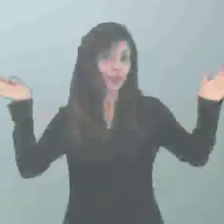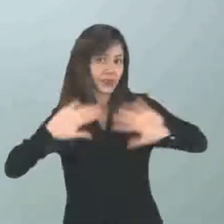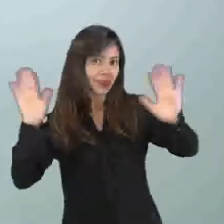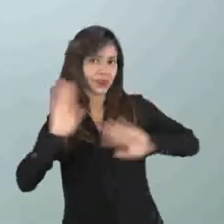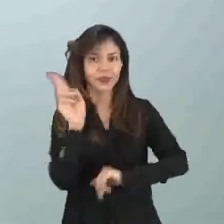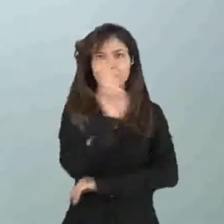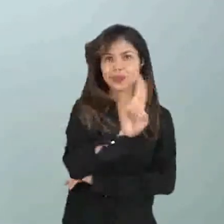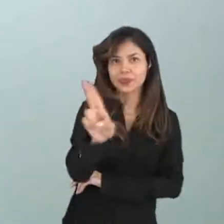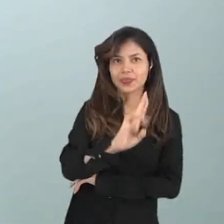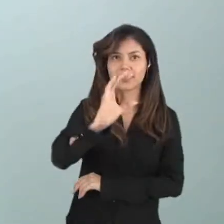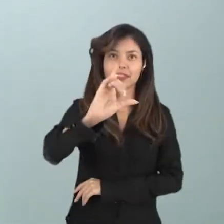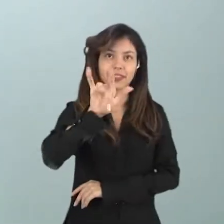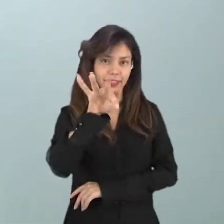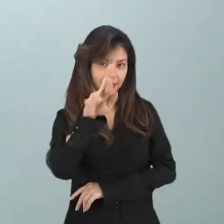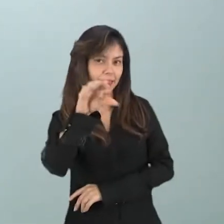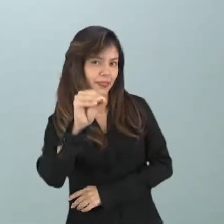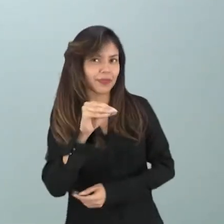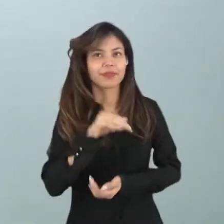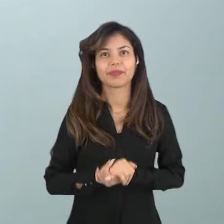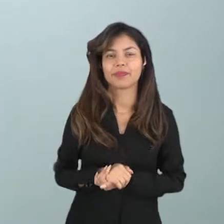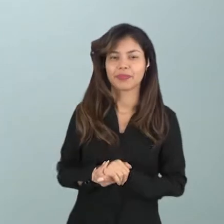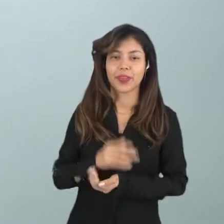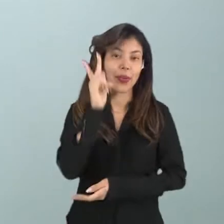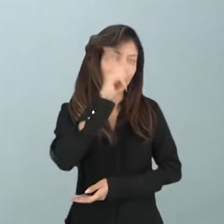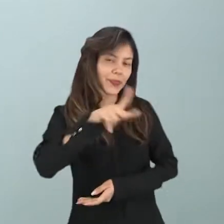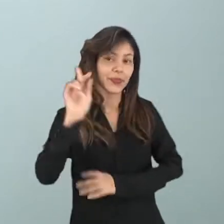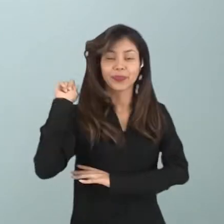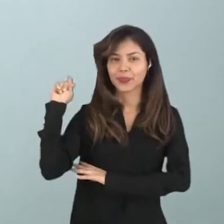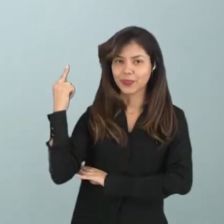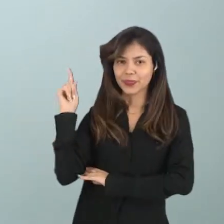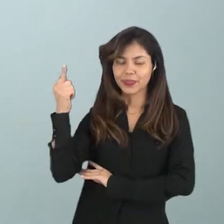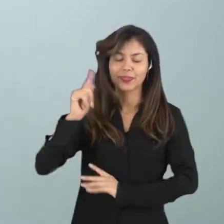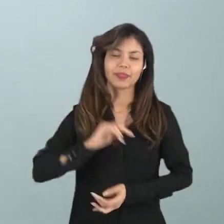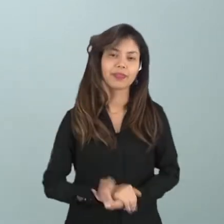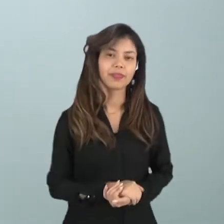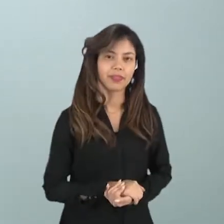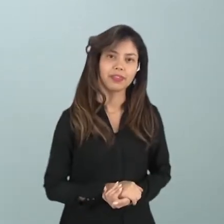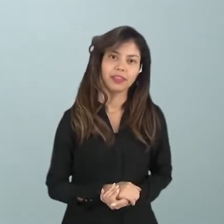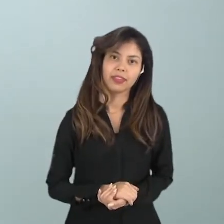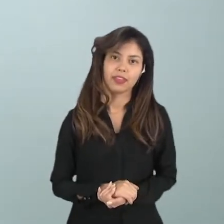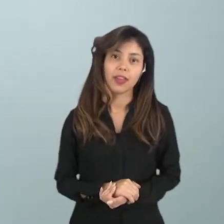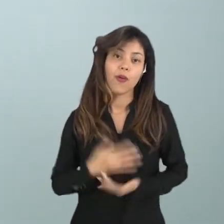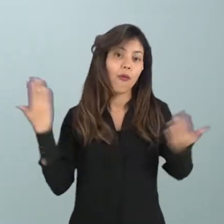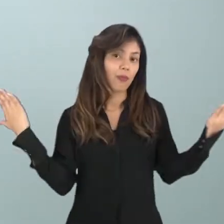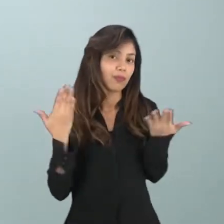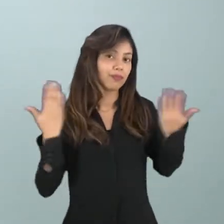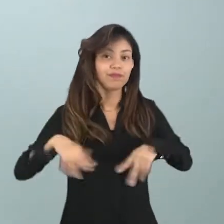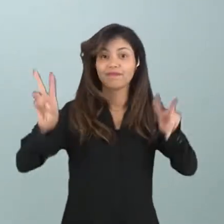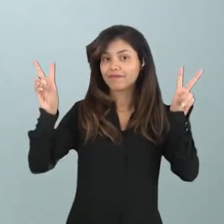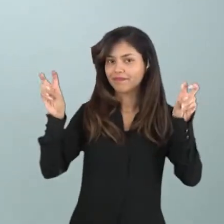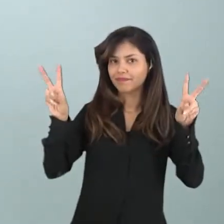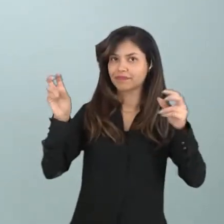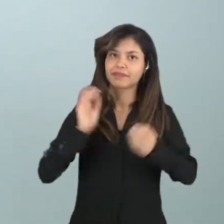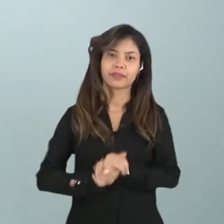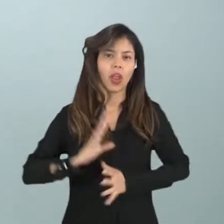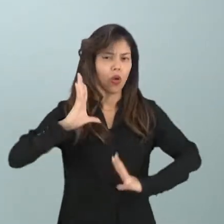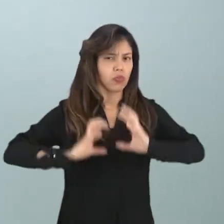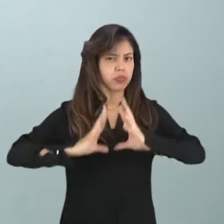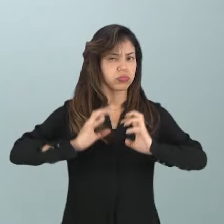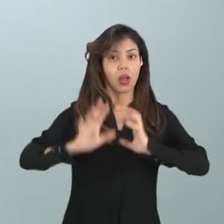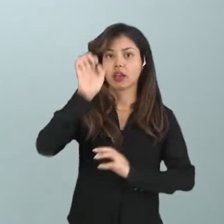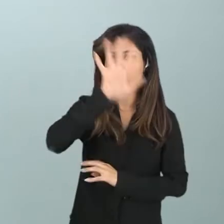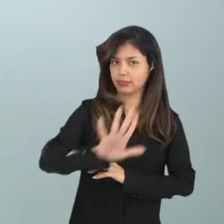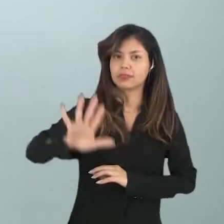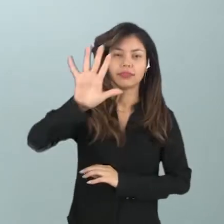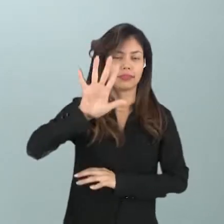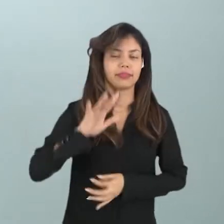Olá, meu nome é Cleilton Amaral, professor de Geografia, e o nosso assunto de hoje é tensões e